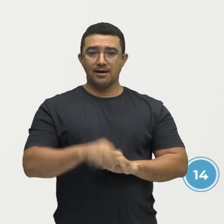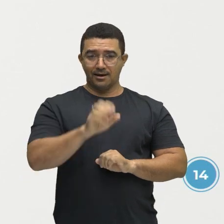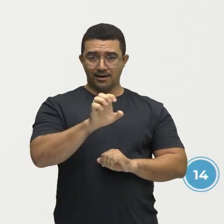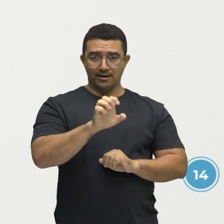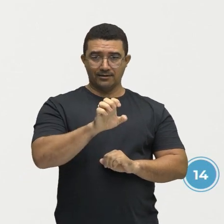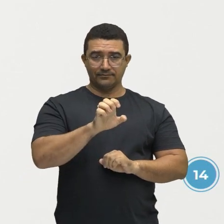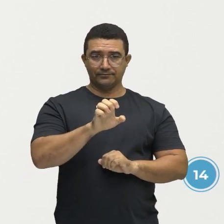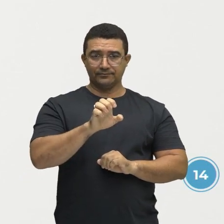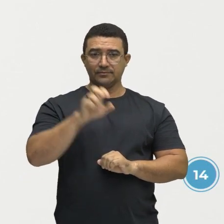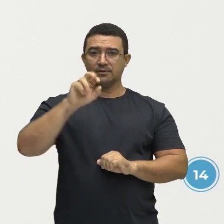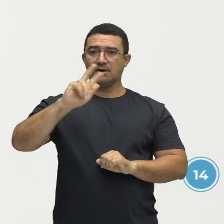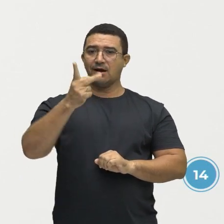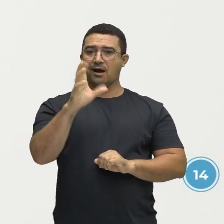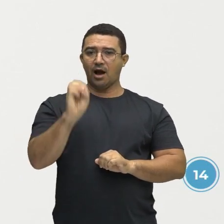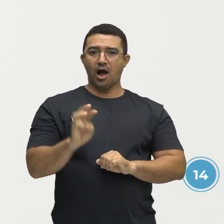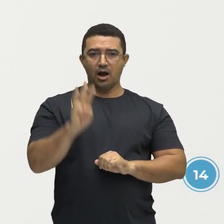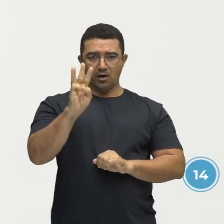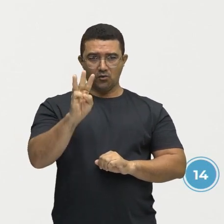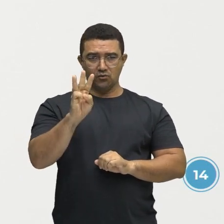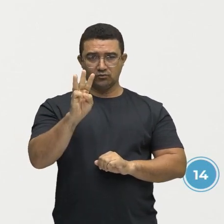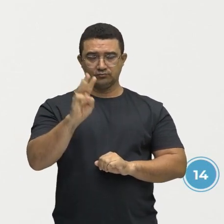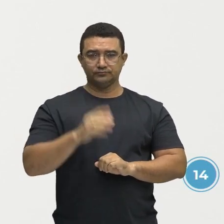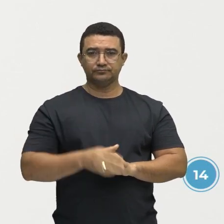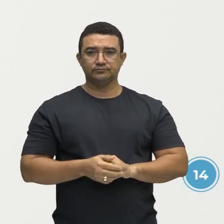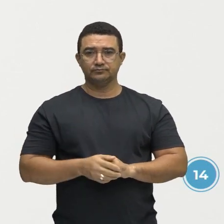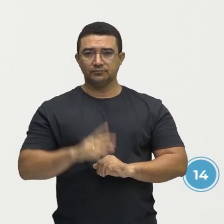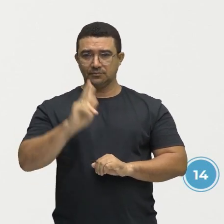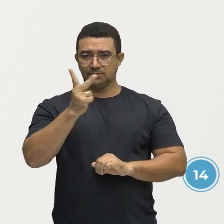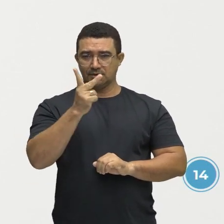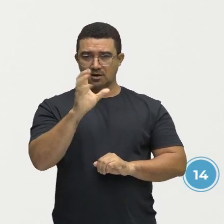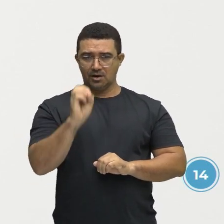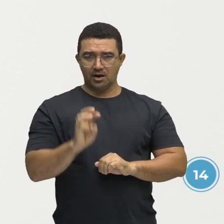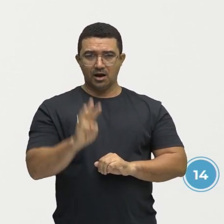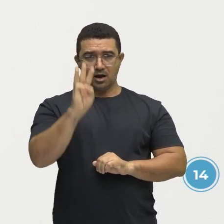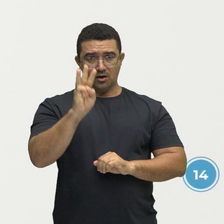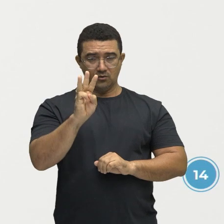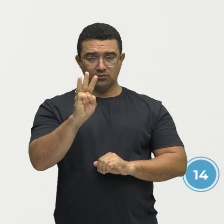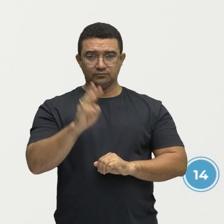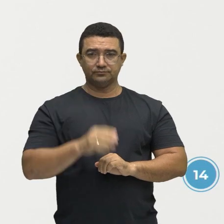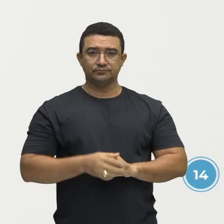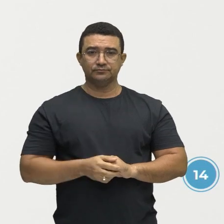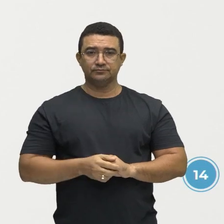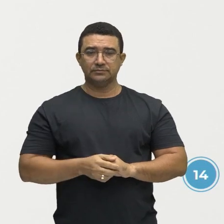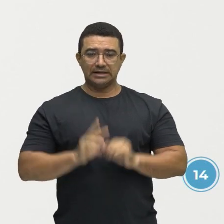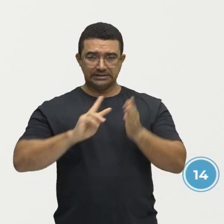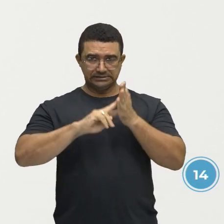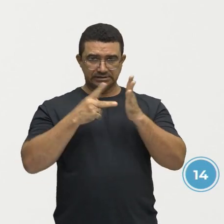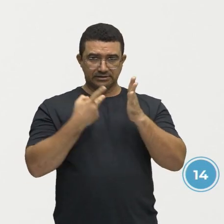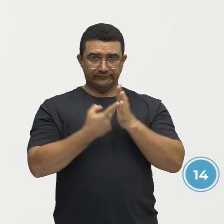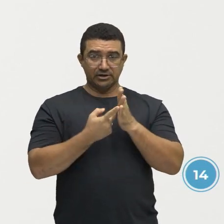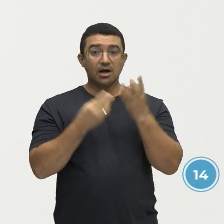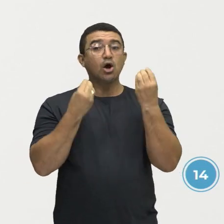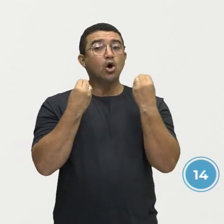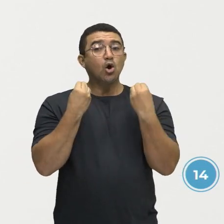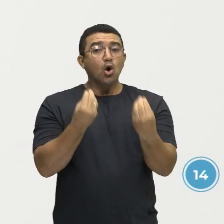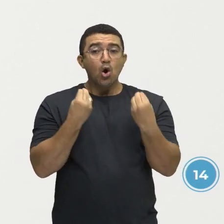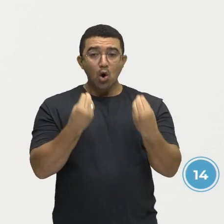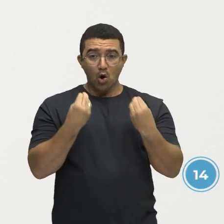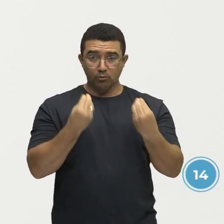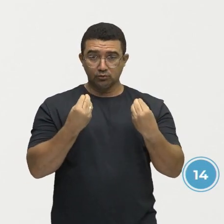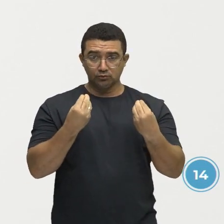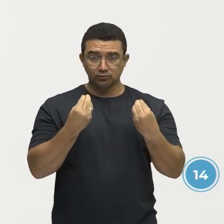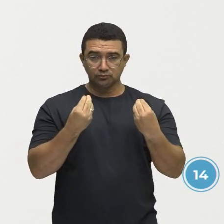é o pronome interrogativo how. How. How. Então, um som de R mesmo,